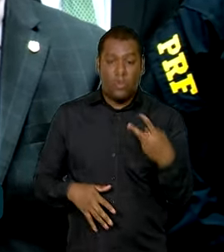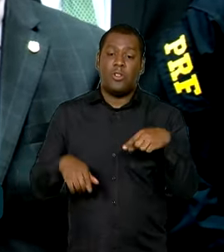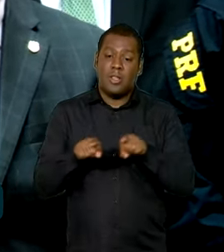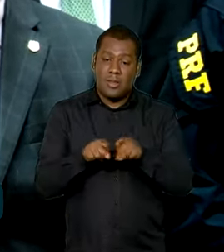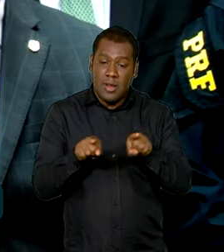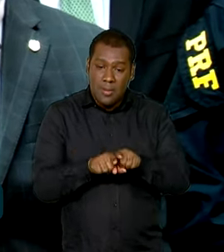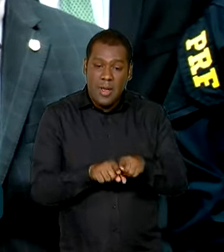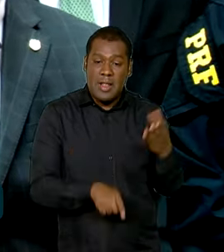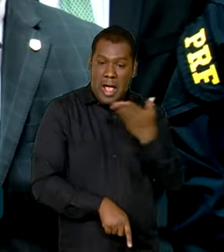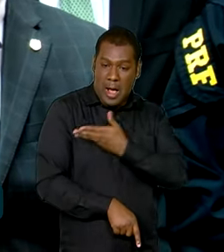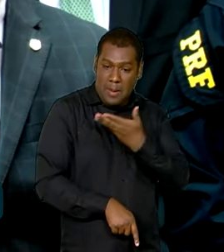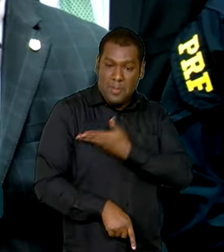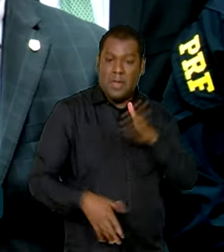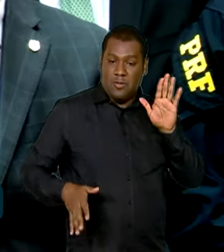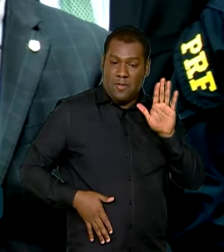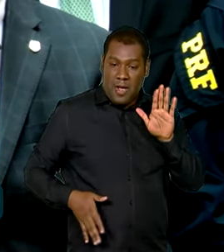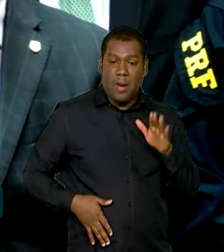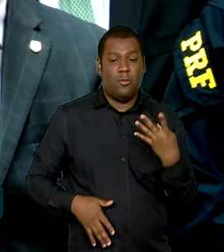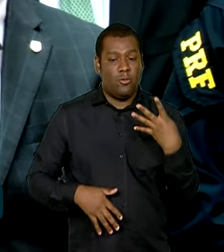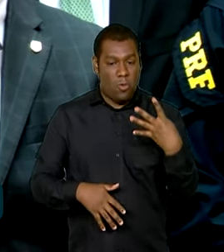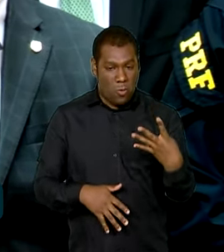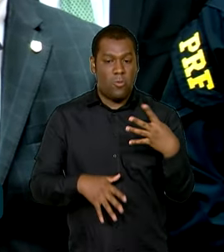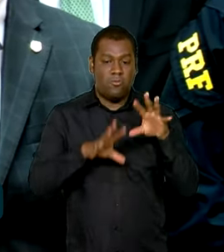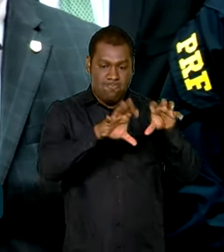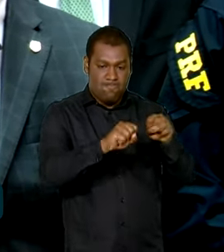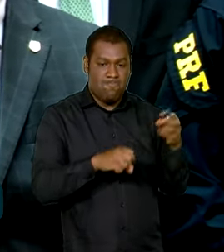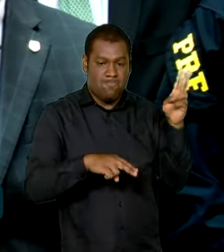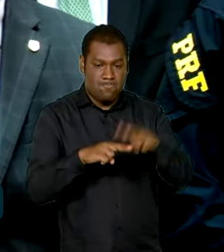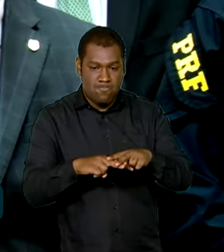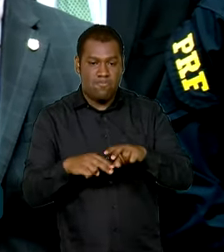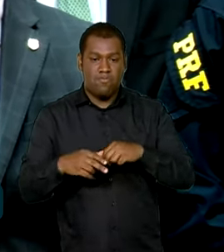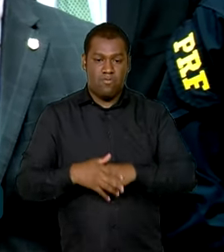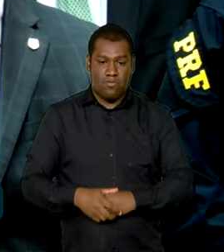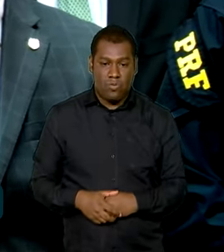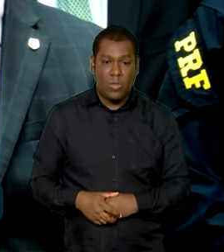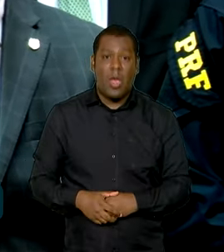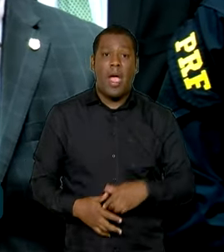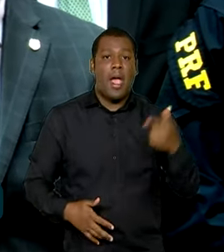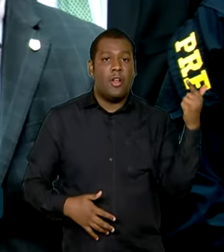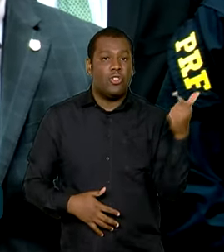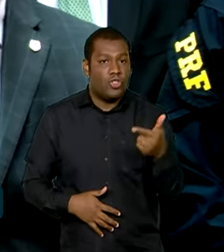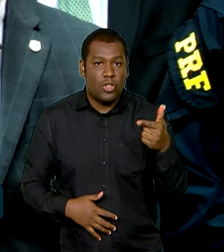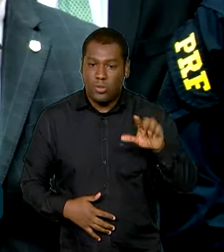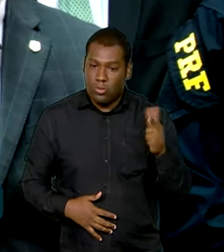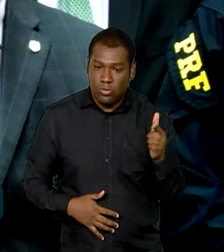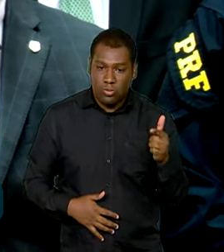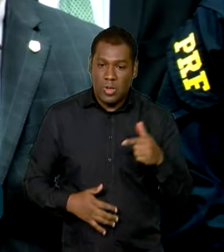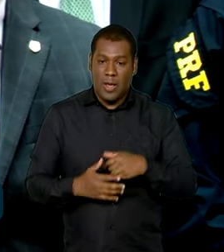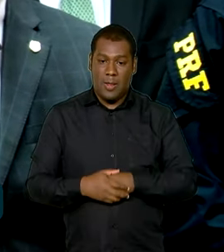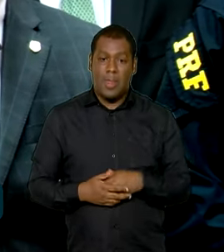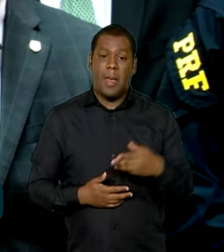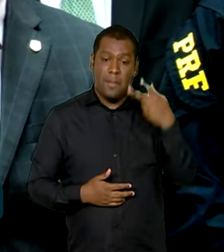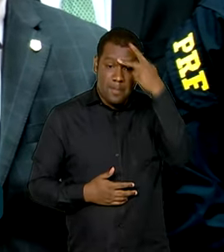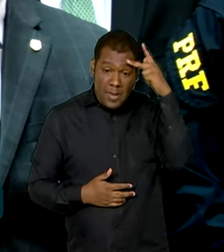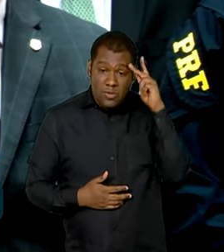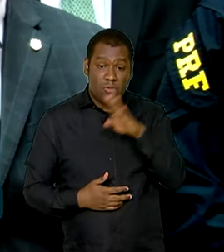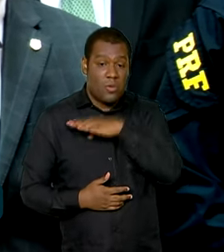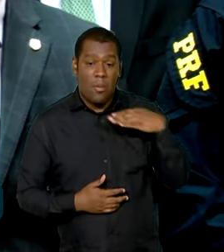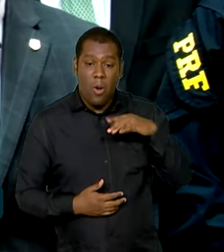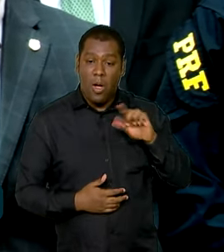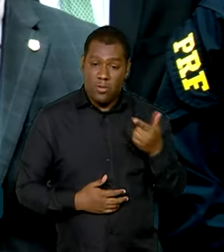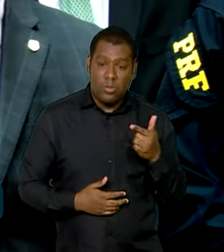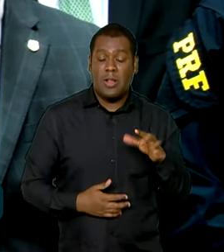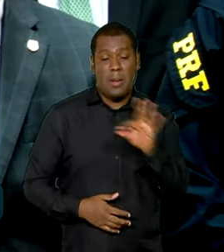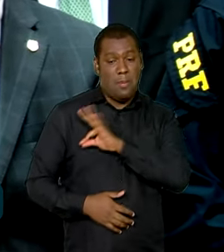extremamente bem sucedida porque não foi disparado um tiro não houve feridos não houve mortos seja da parte da